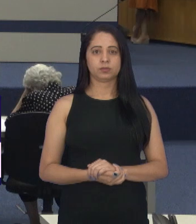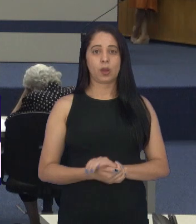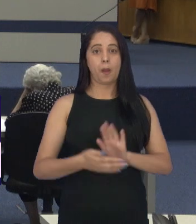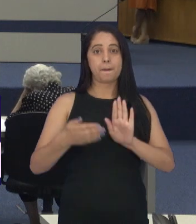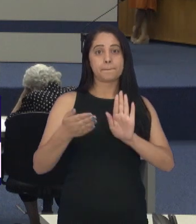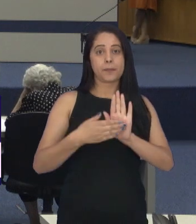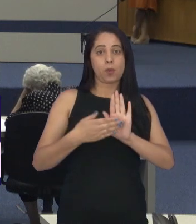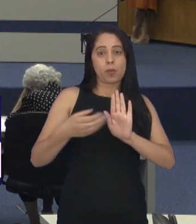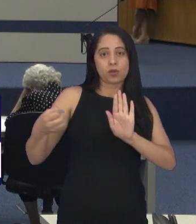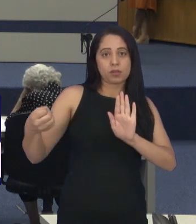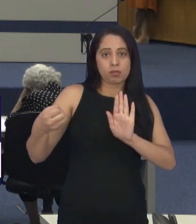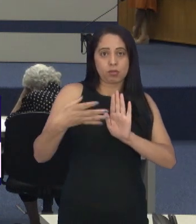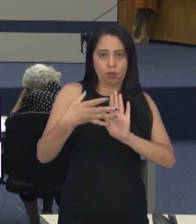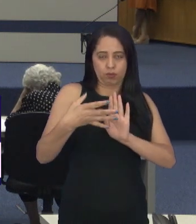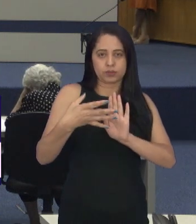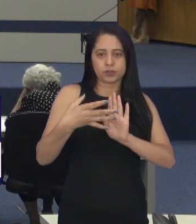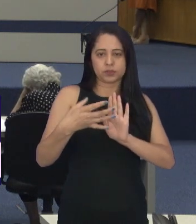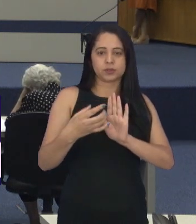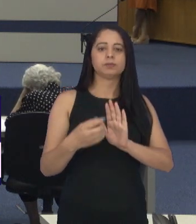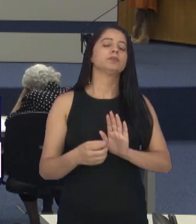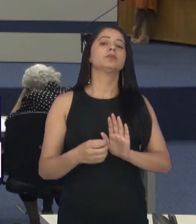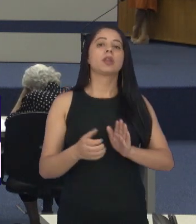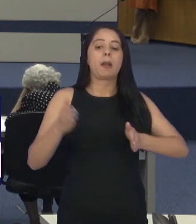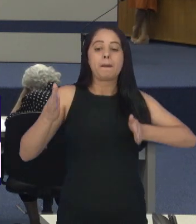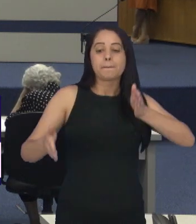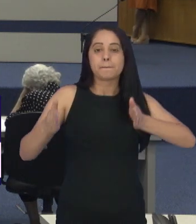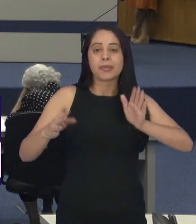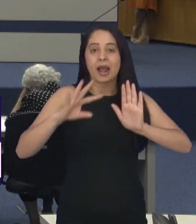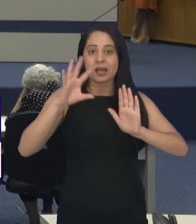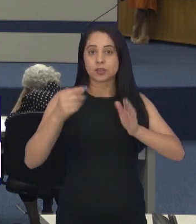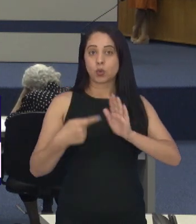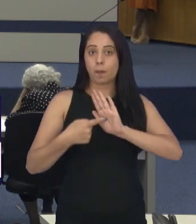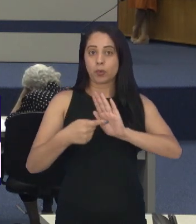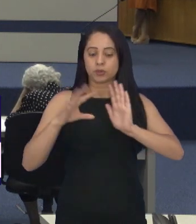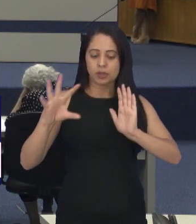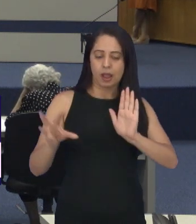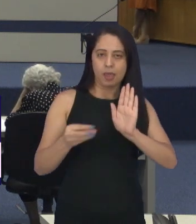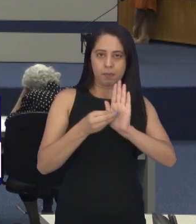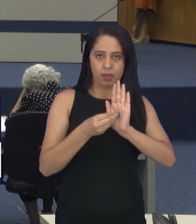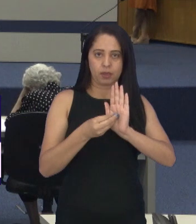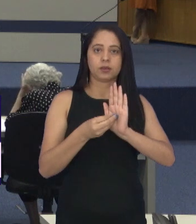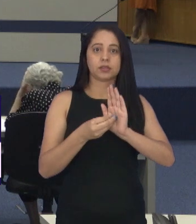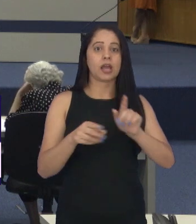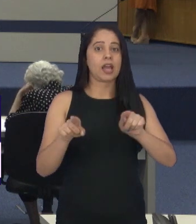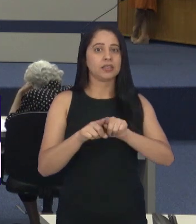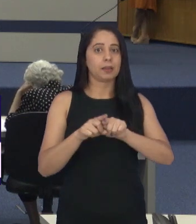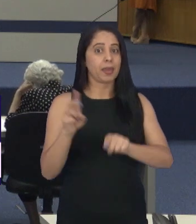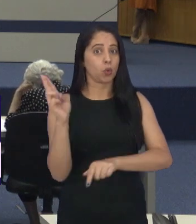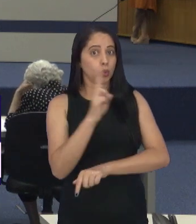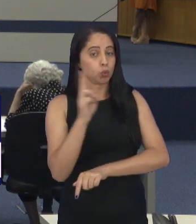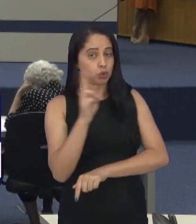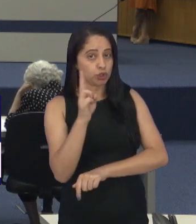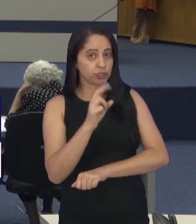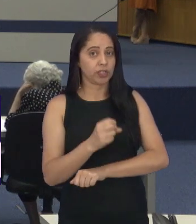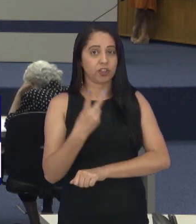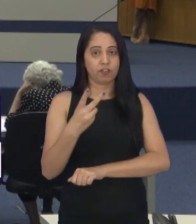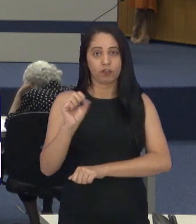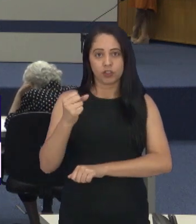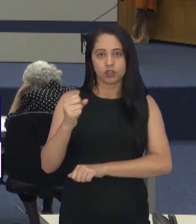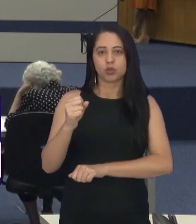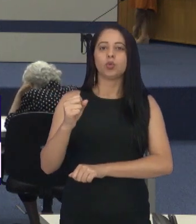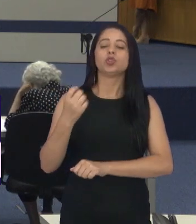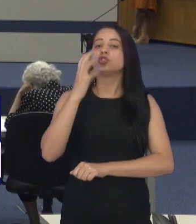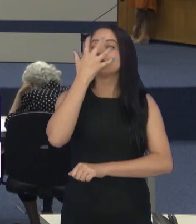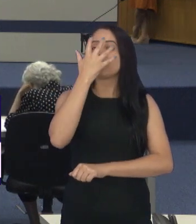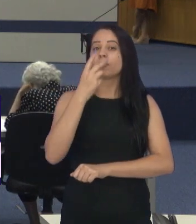Proposituras novas a serem lidas. Término do prazo para apresentação de emendas. Rito urgente, 28 de fevereiro